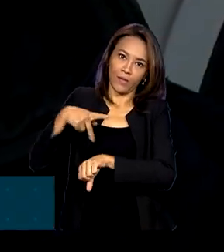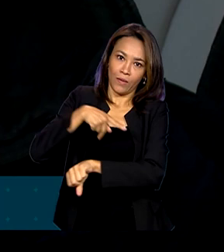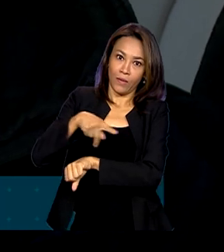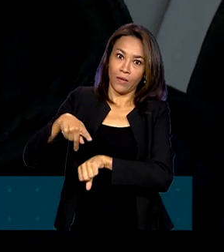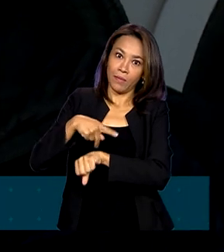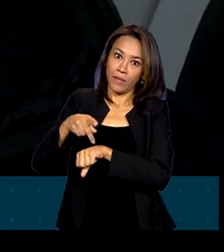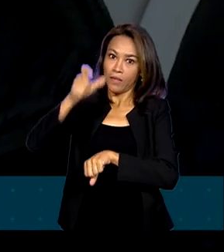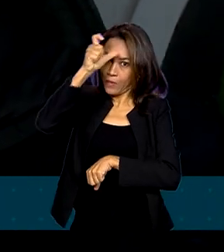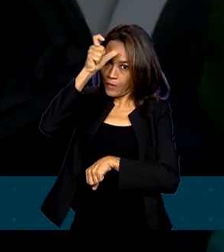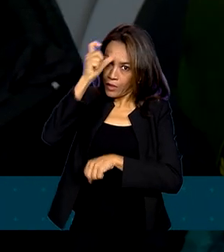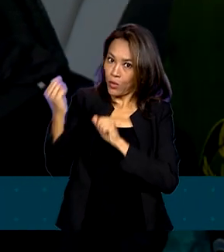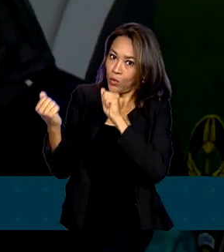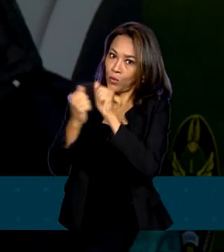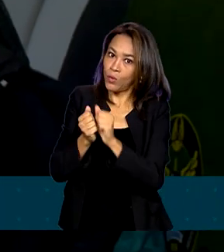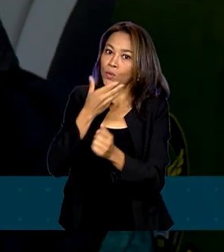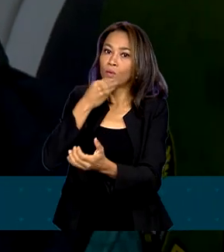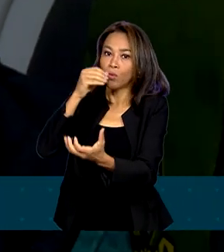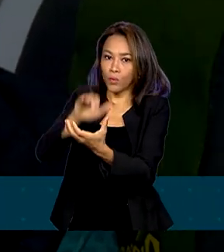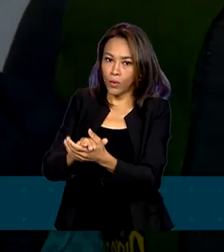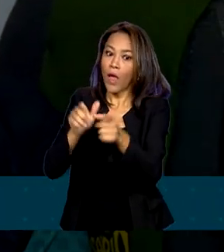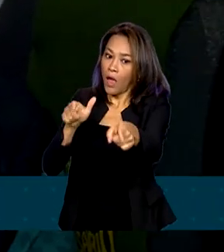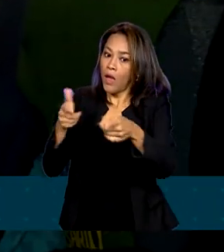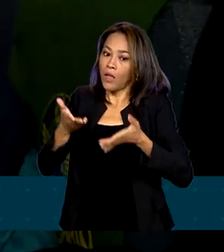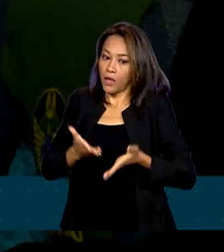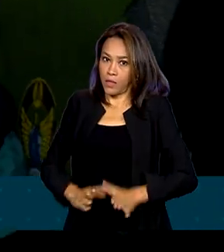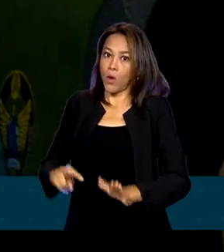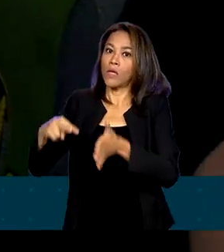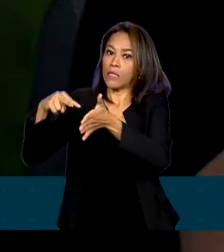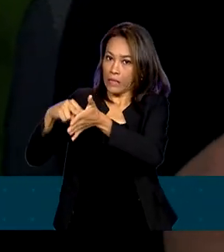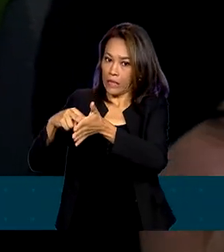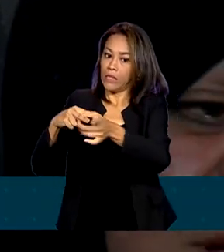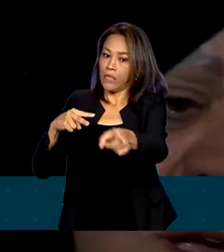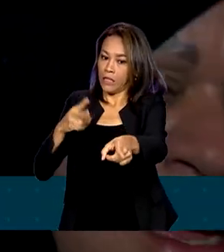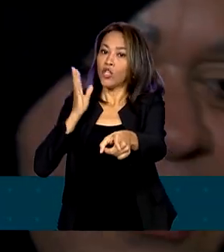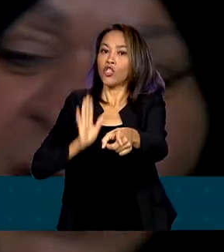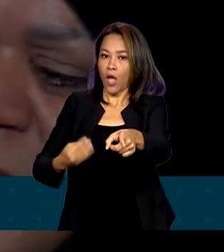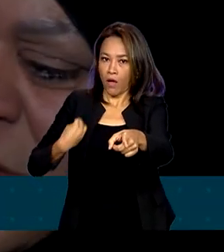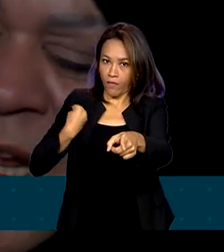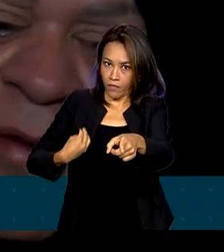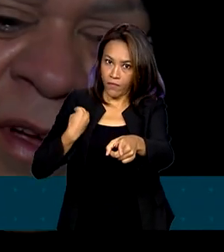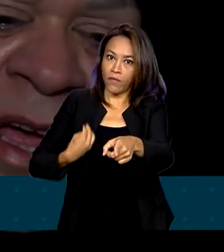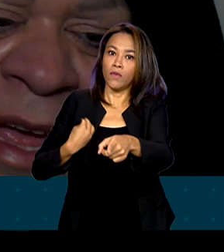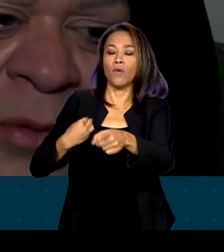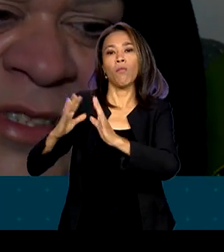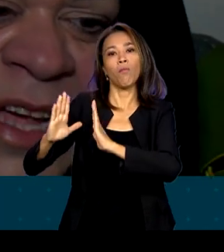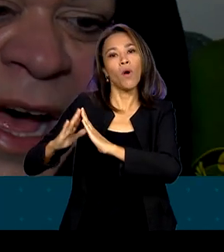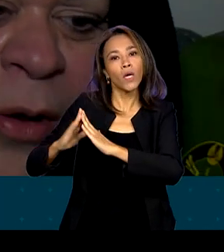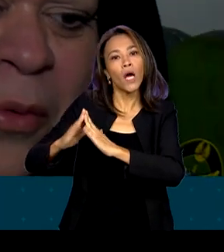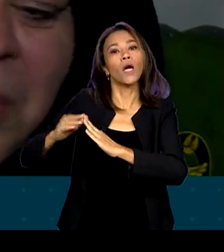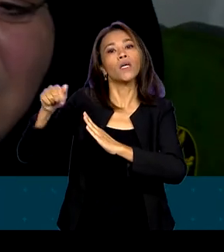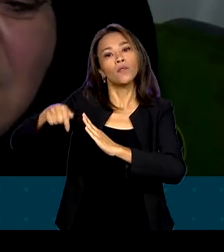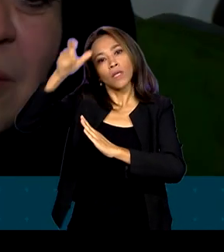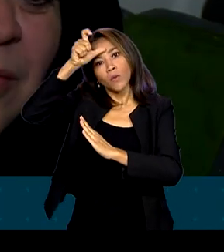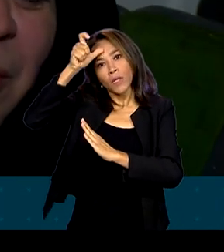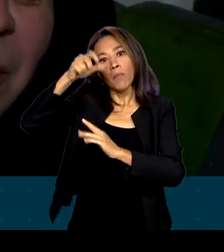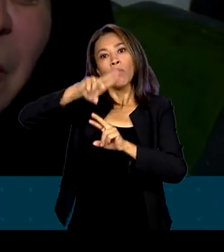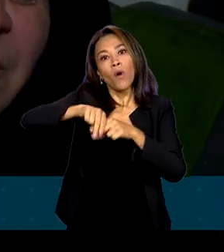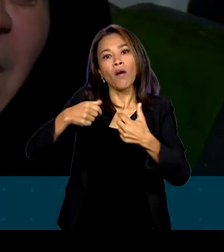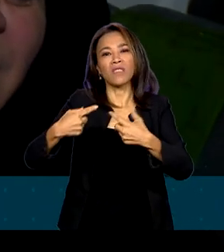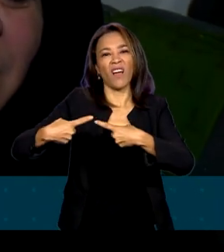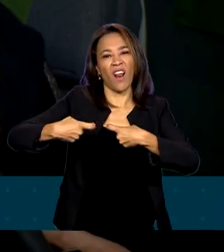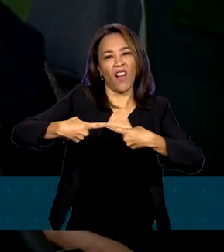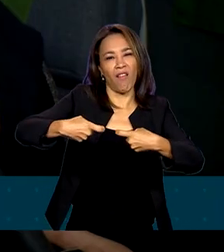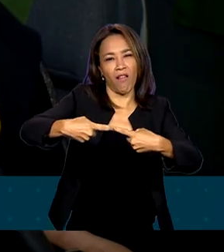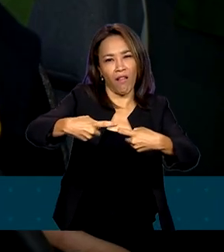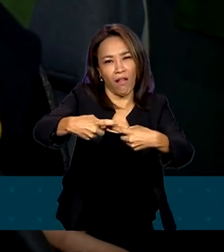com o marido. Ele é sírio e já vivia em condição de refugiado por conta da guerra civil que o país